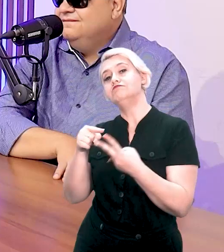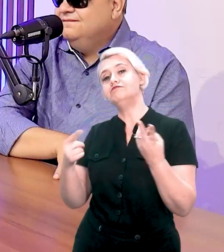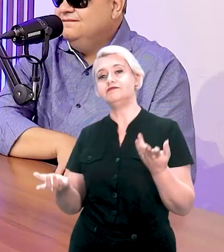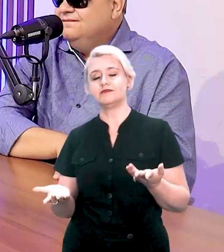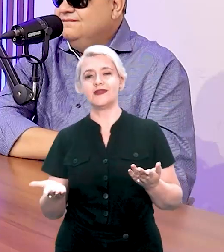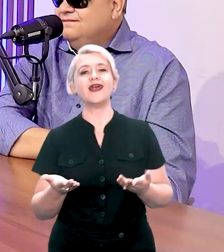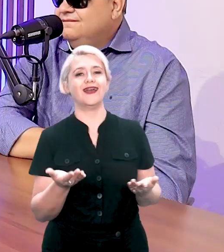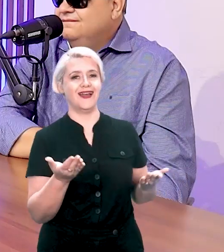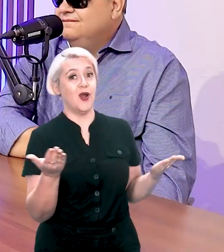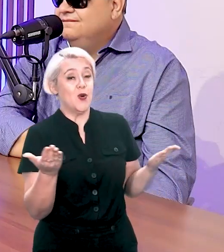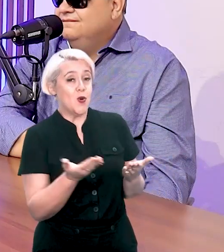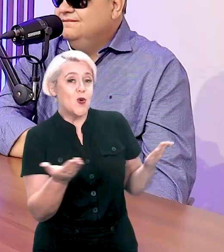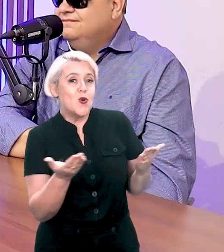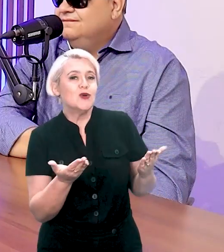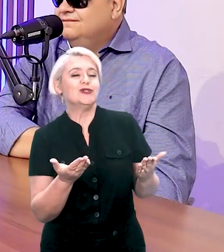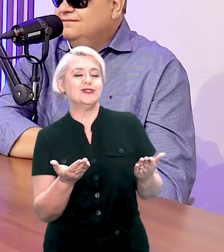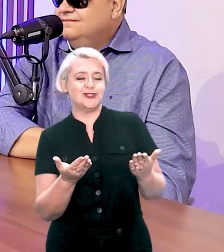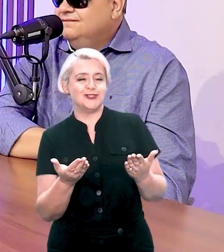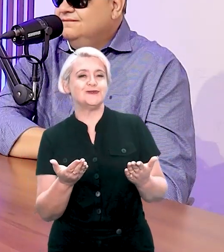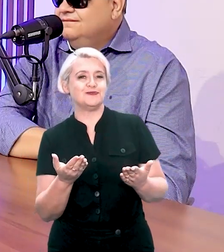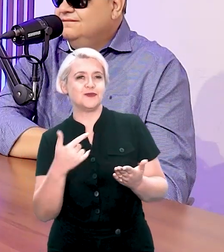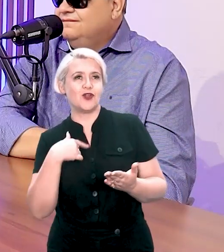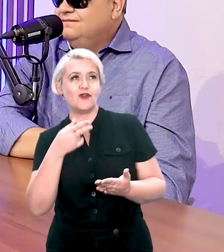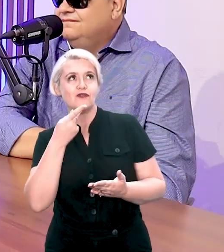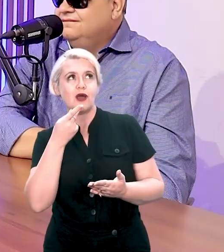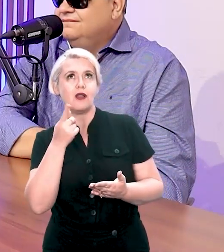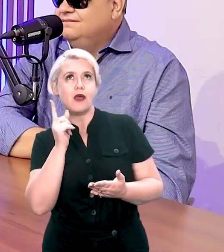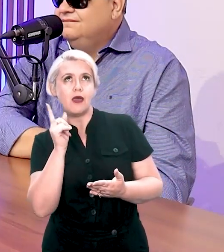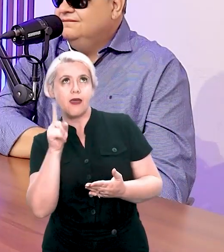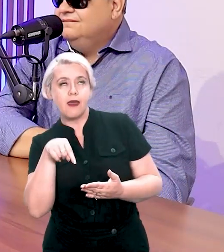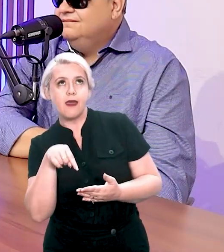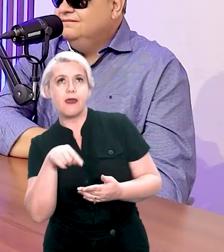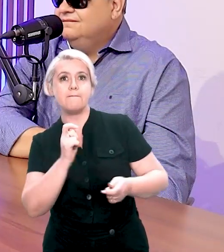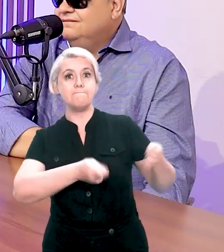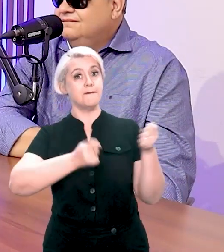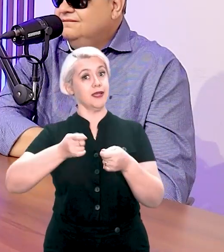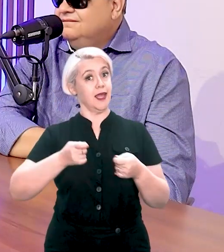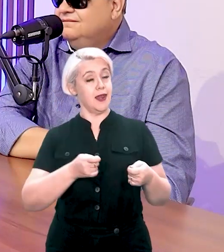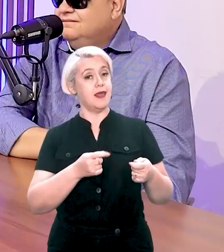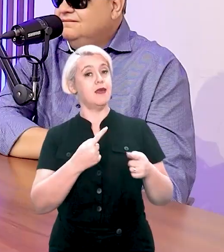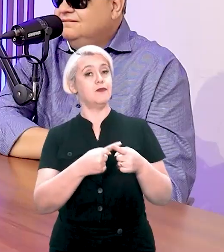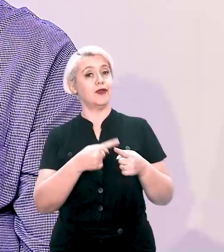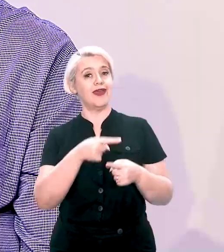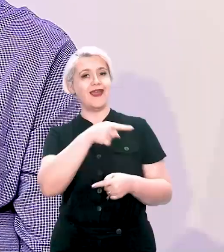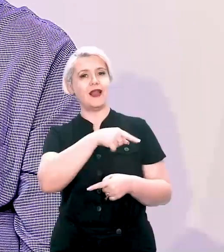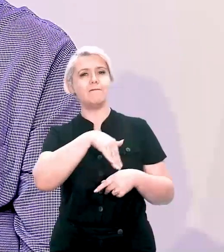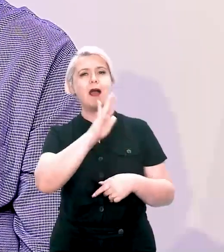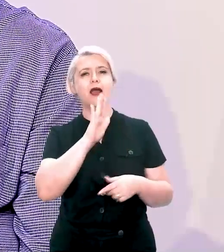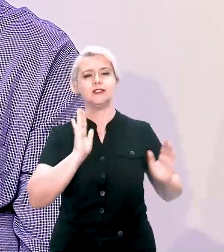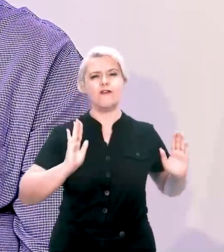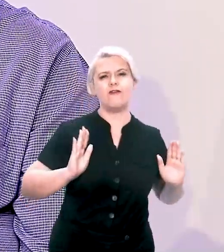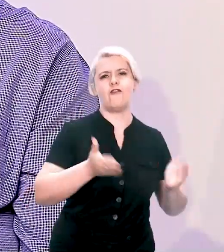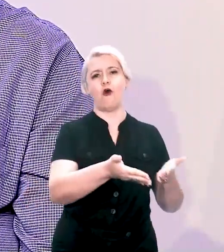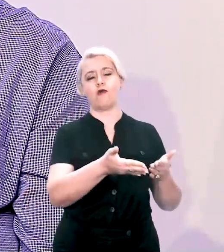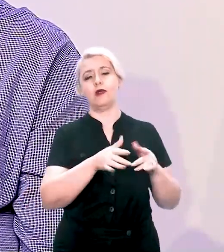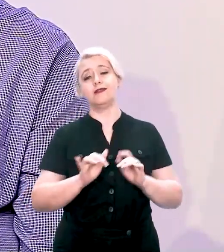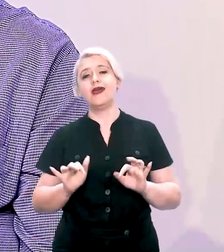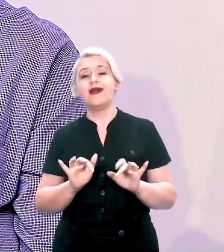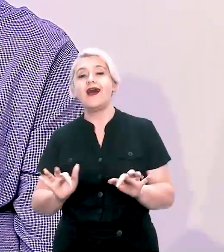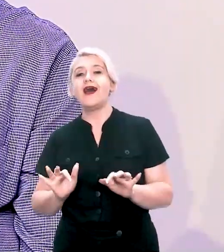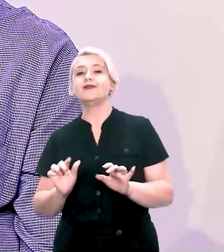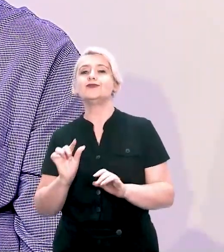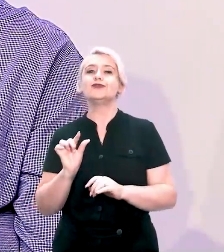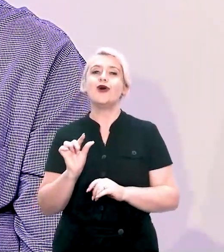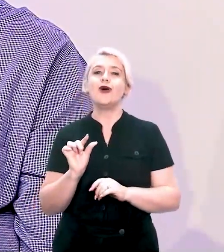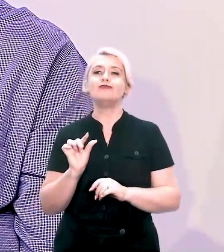Hoje, até eu diria que é da bateria, porque foi o que ele mais se dedicou. O teclado ele ficou